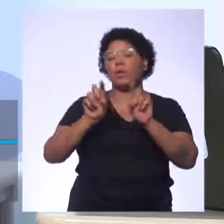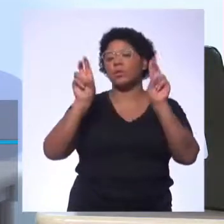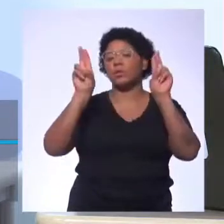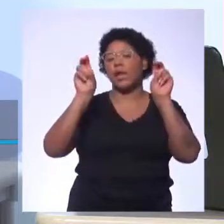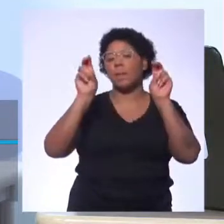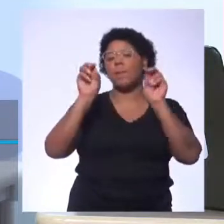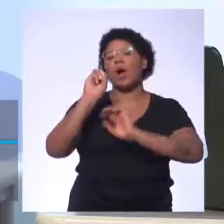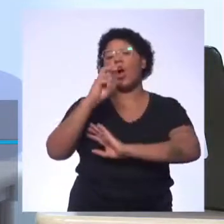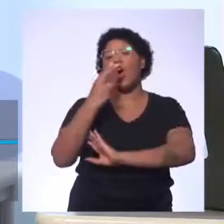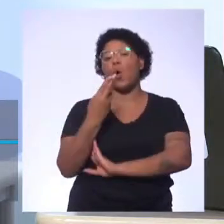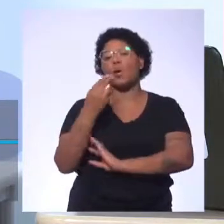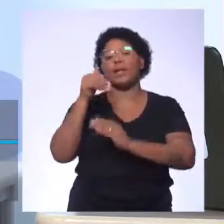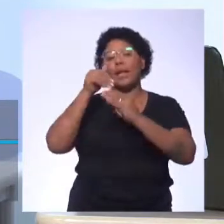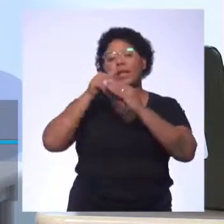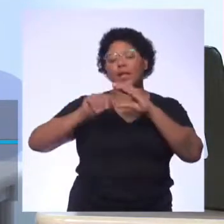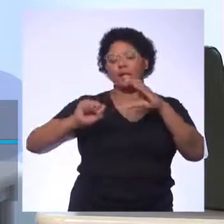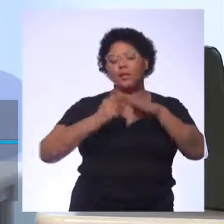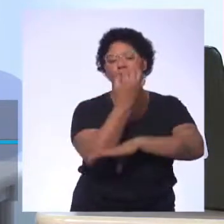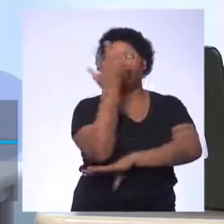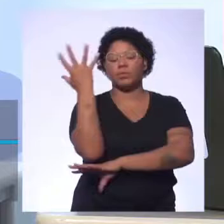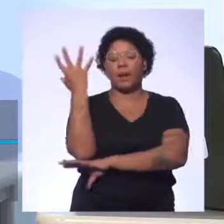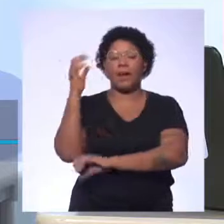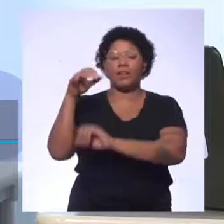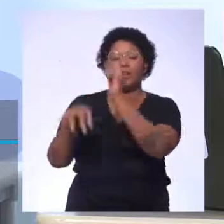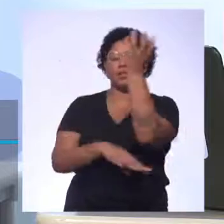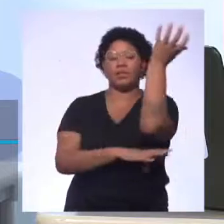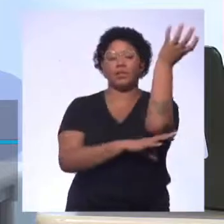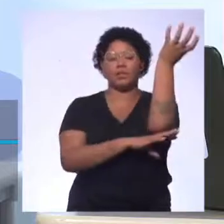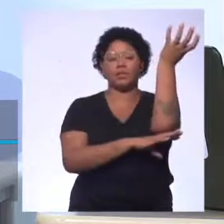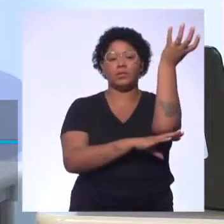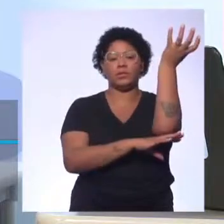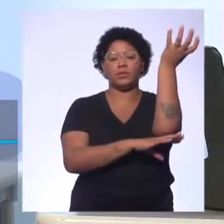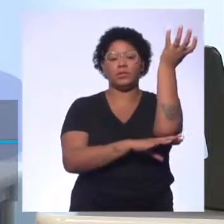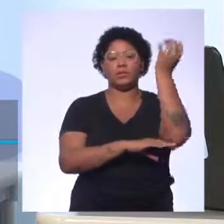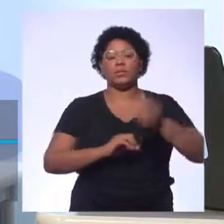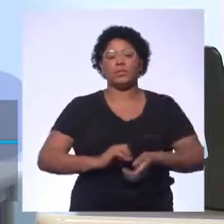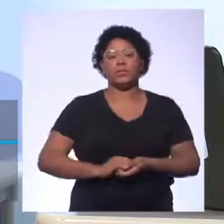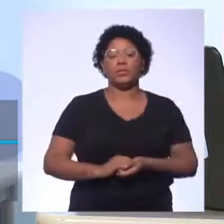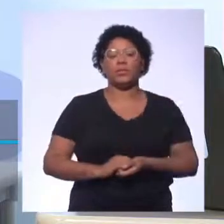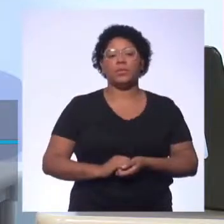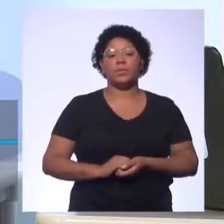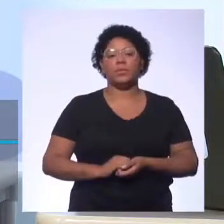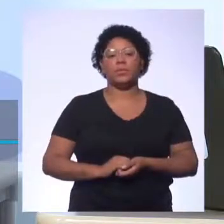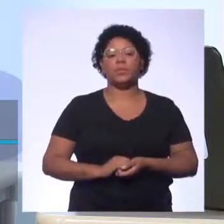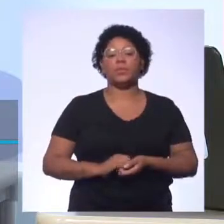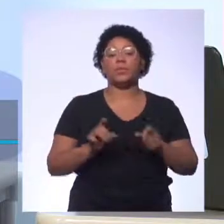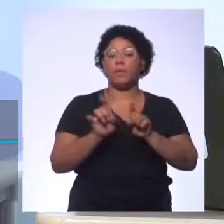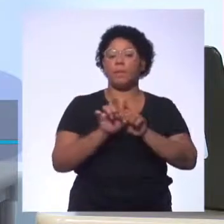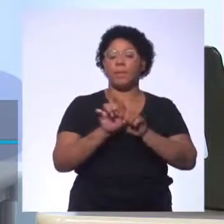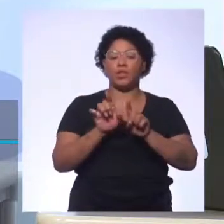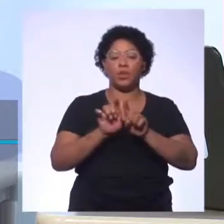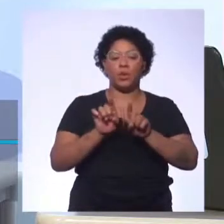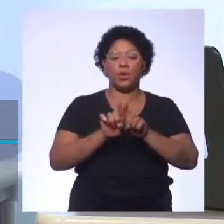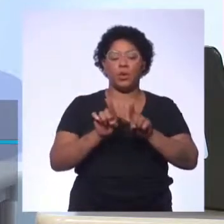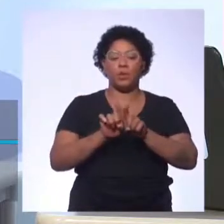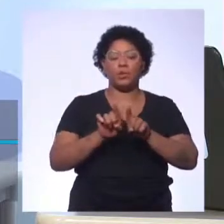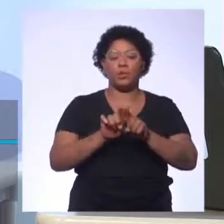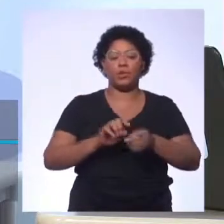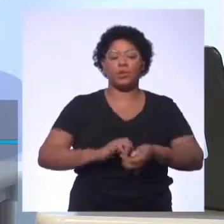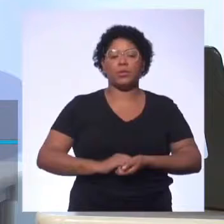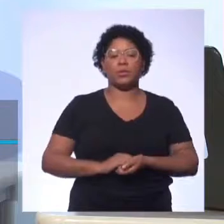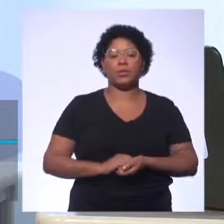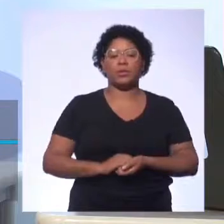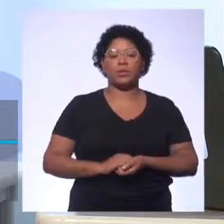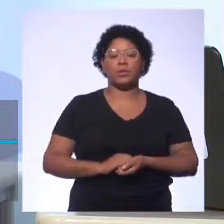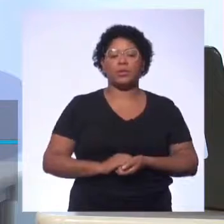da natureza. Então, assim, aquela palavra que vai indicar uma mudança de estado na frase. E nós também temos que lembrar o seguinte, o